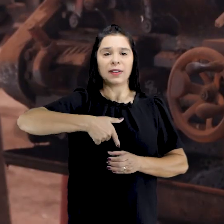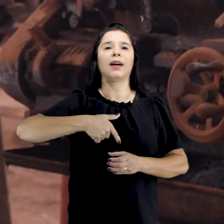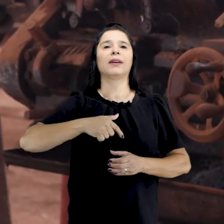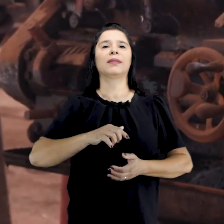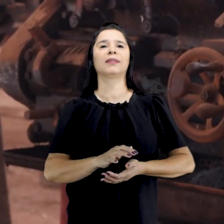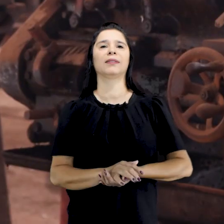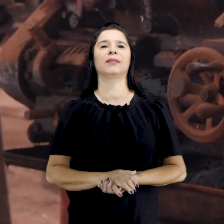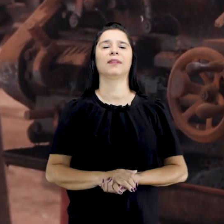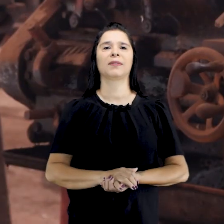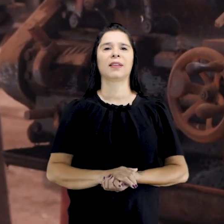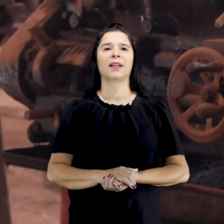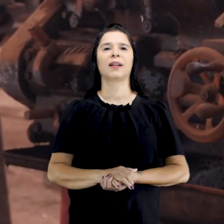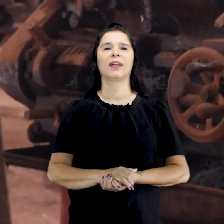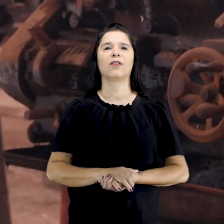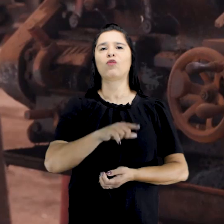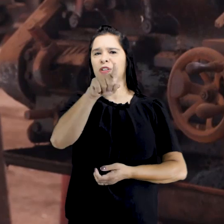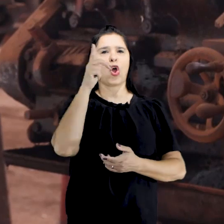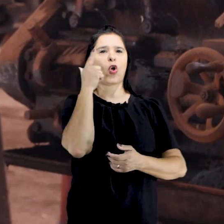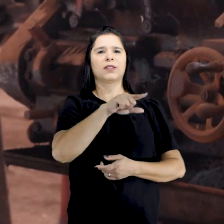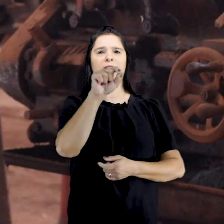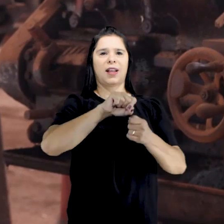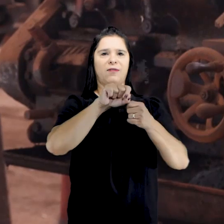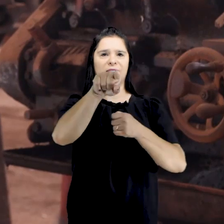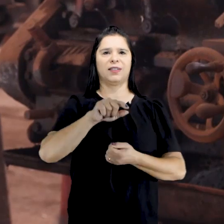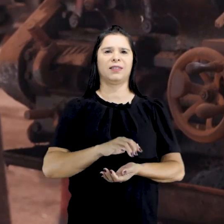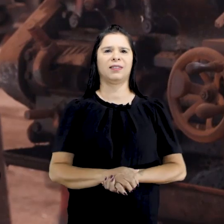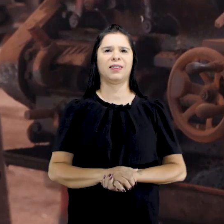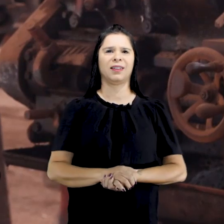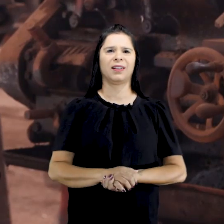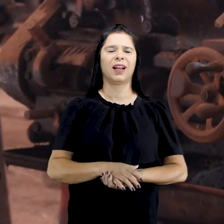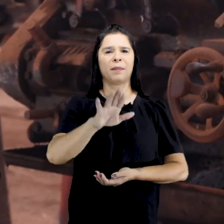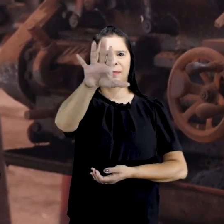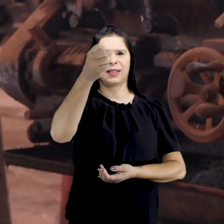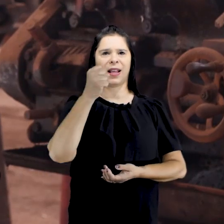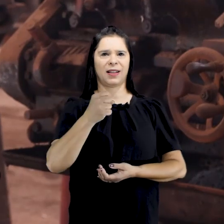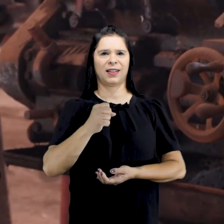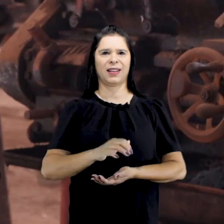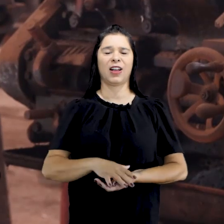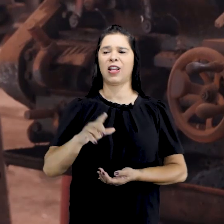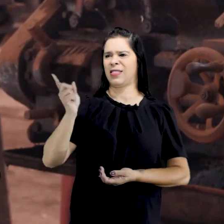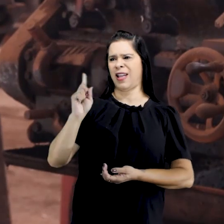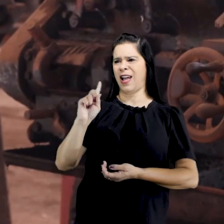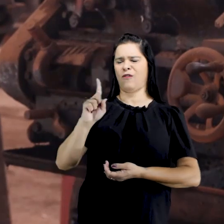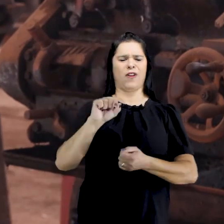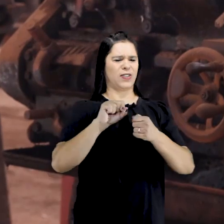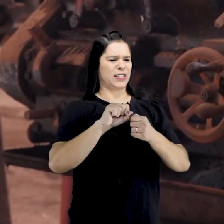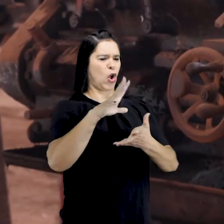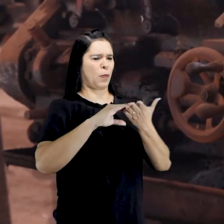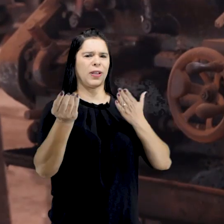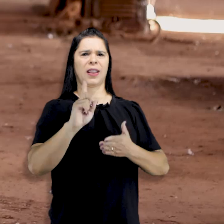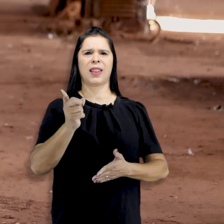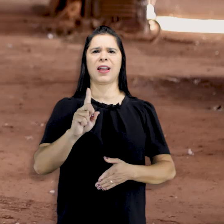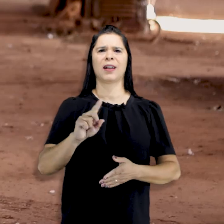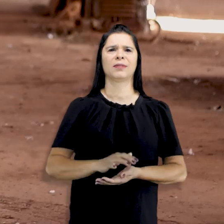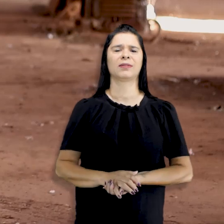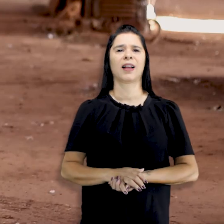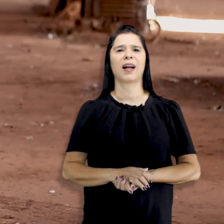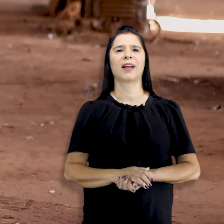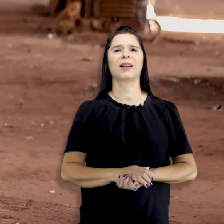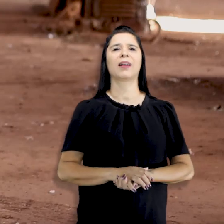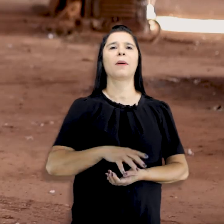funil. Você não faz isso. Eu falei, eu faço. Aí o João falou assim, não, você não vai fazer não, vai fazer eu.